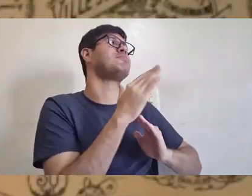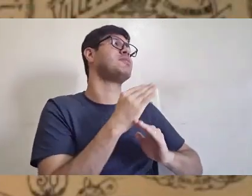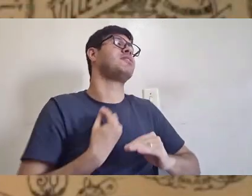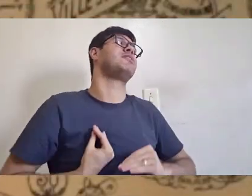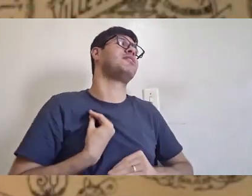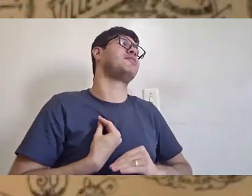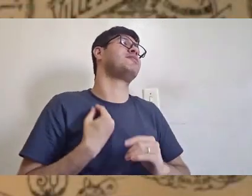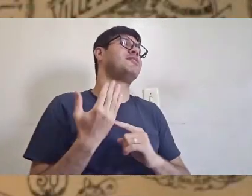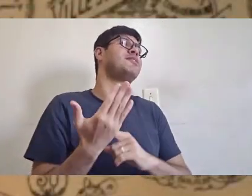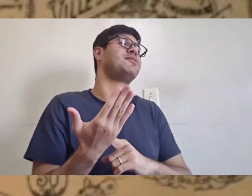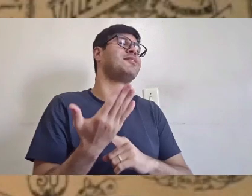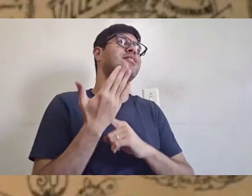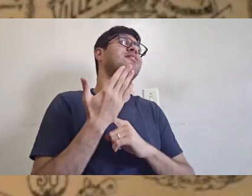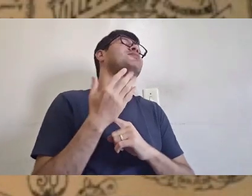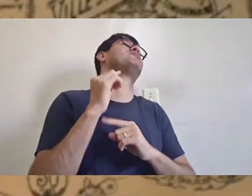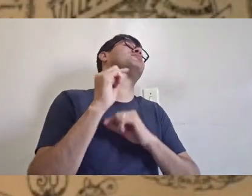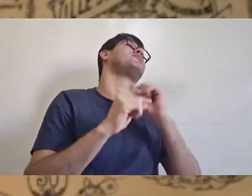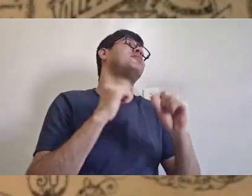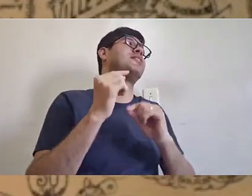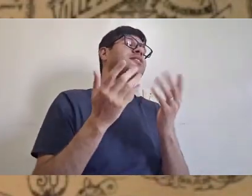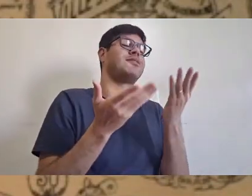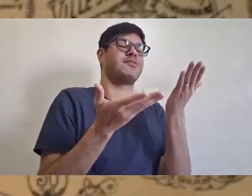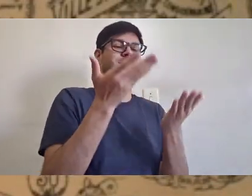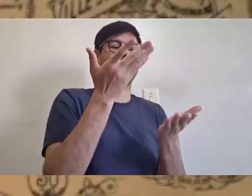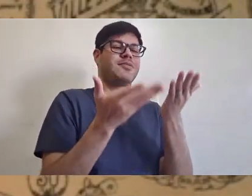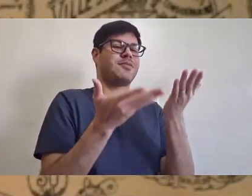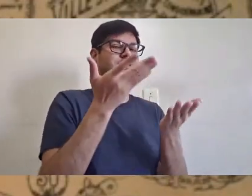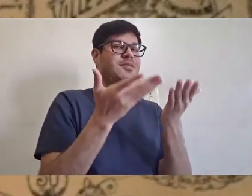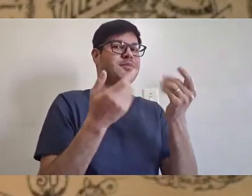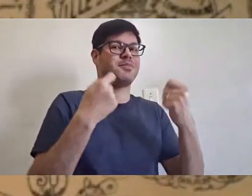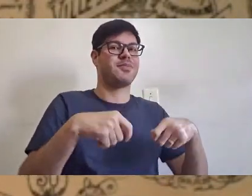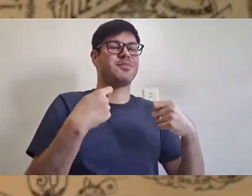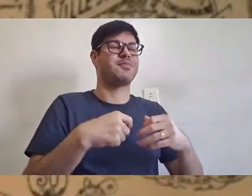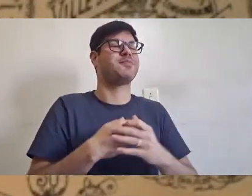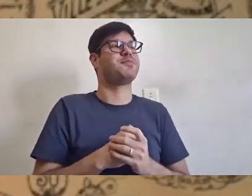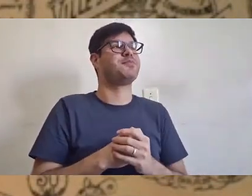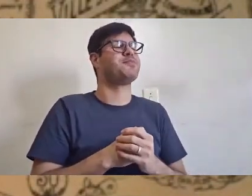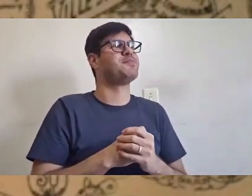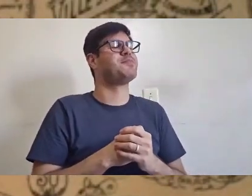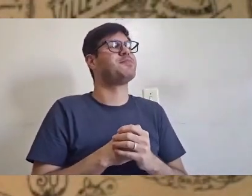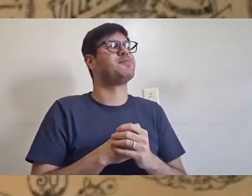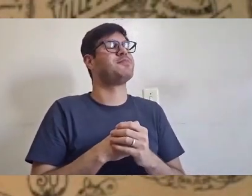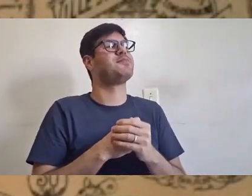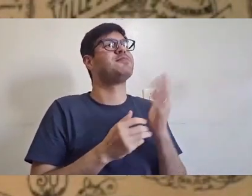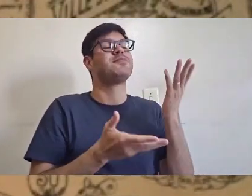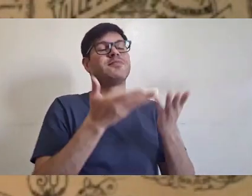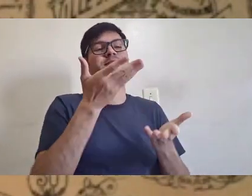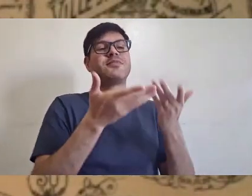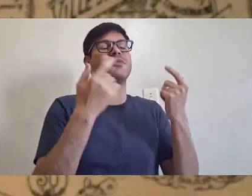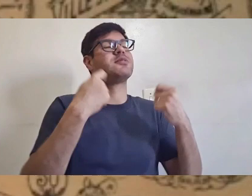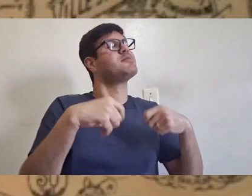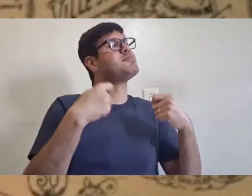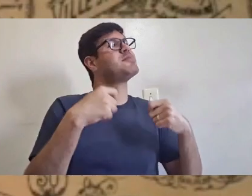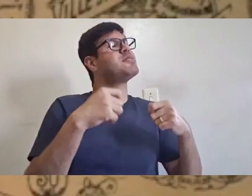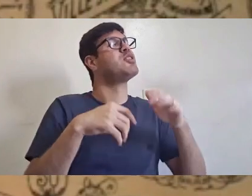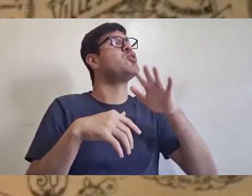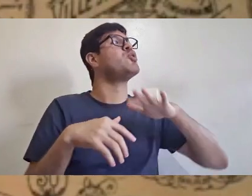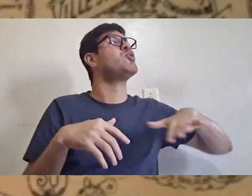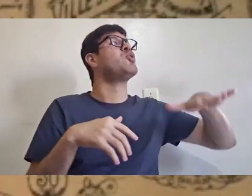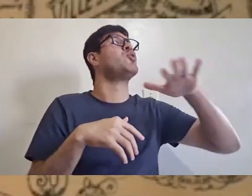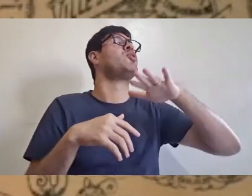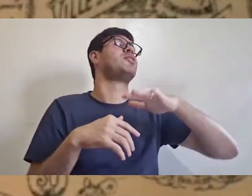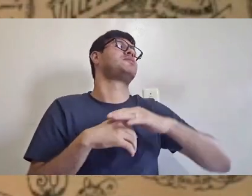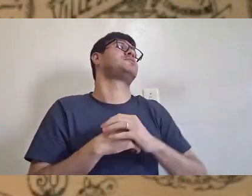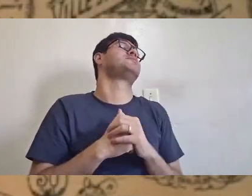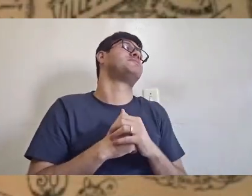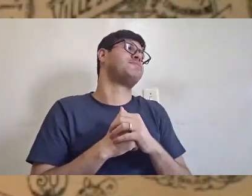mostrou, a vida já nos mostrou que o melhor sentido é o equilíbrio em todos os